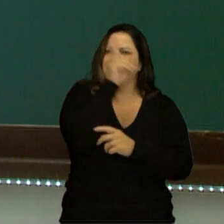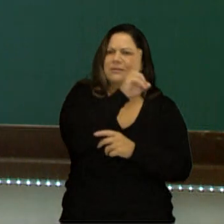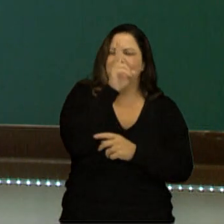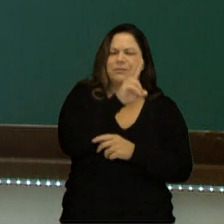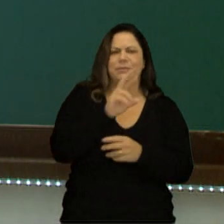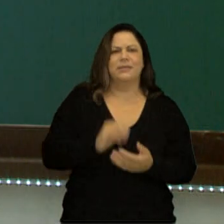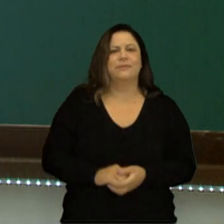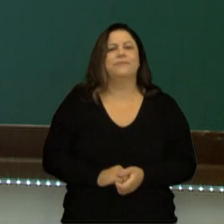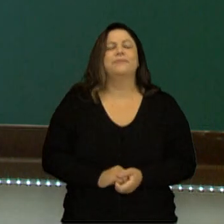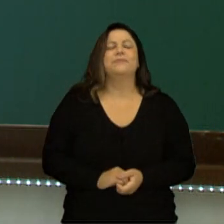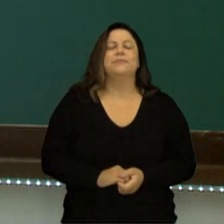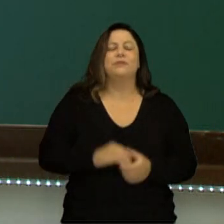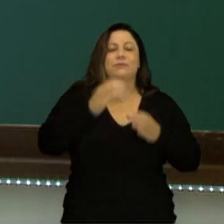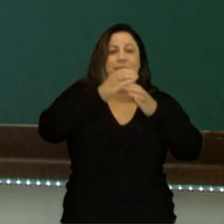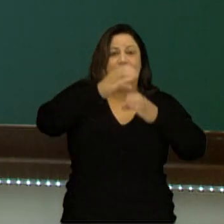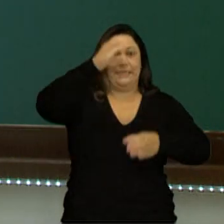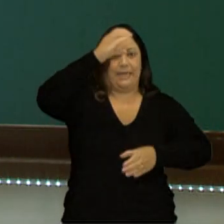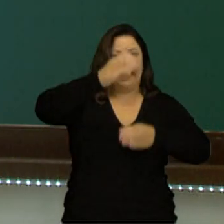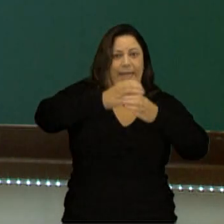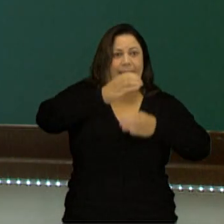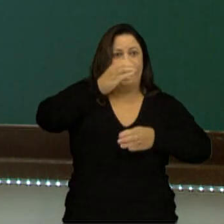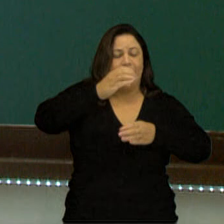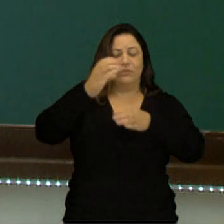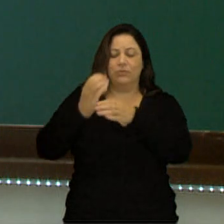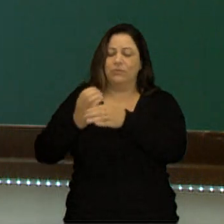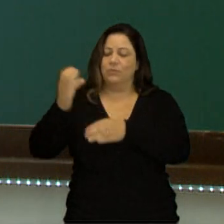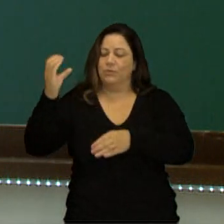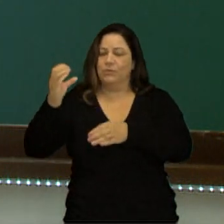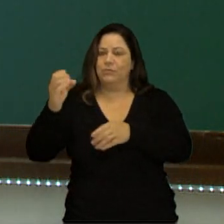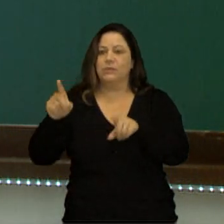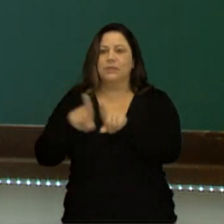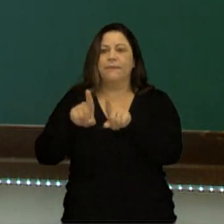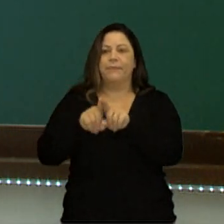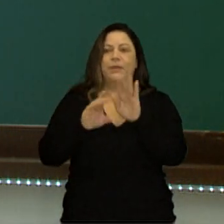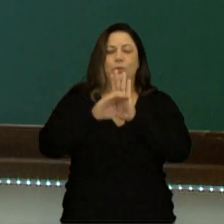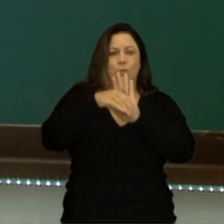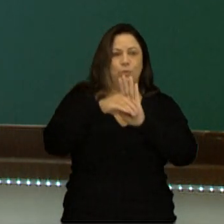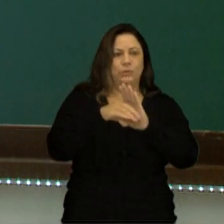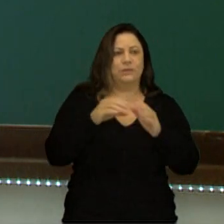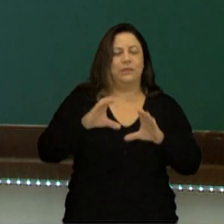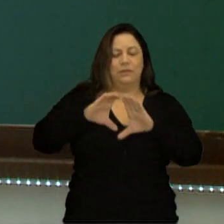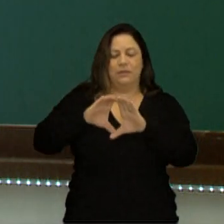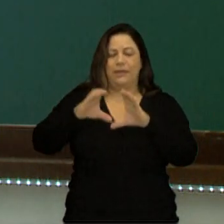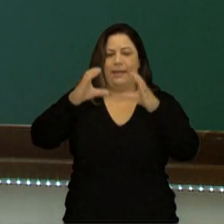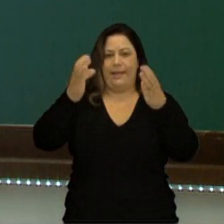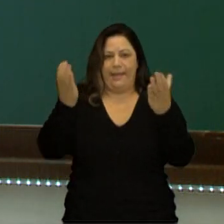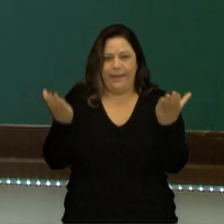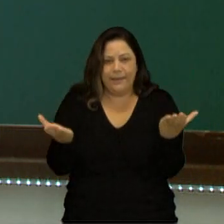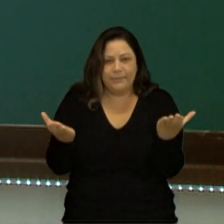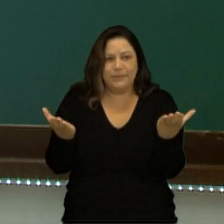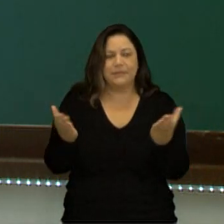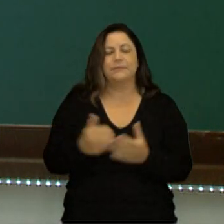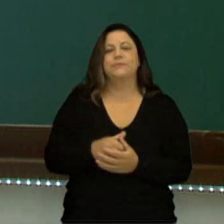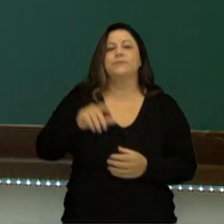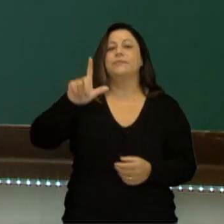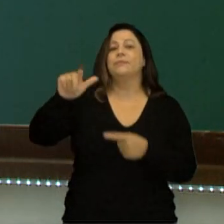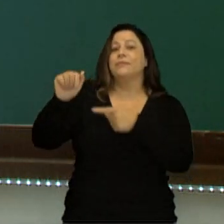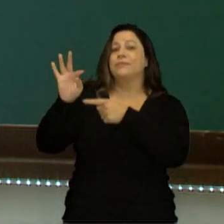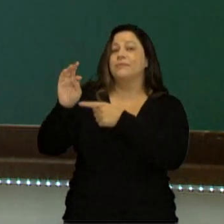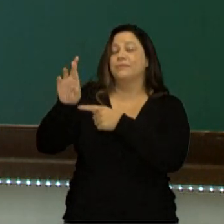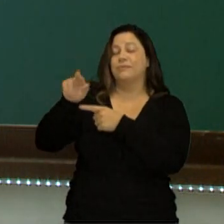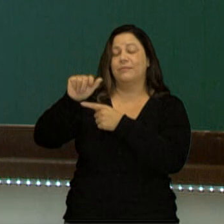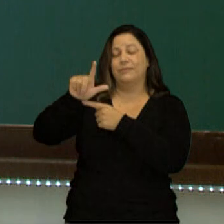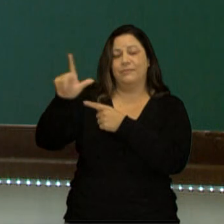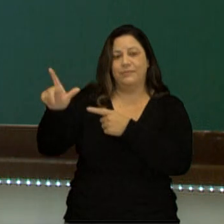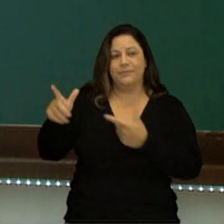o oblíquo esses conceitos, que nós temos aqui um cilindro reto planificado, aonde aqui a gente tem a área lateral e